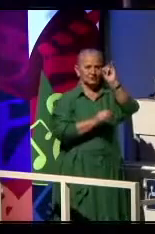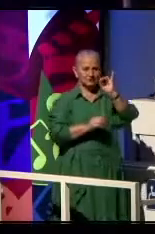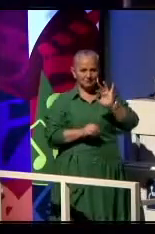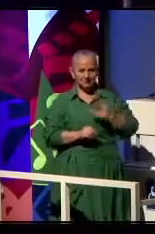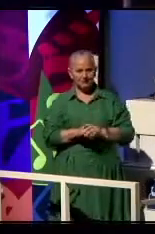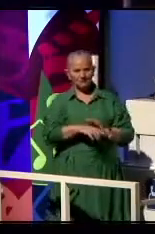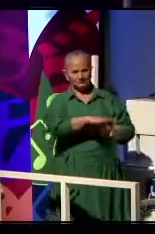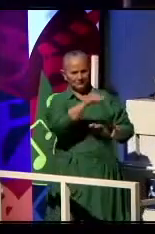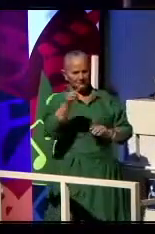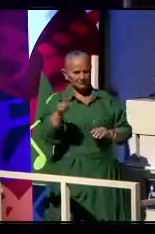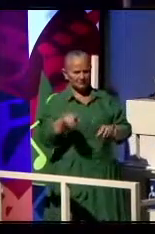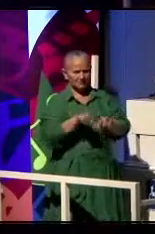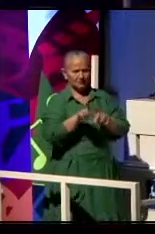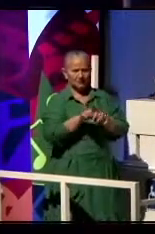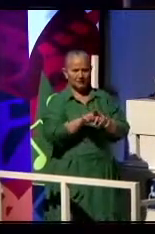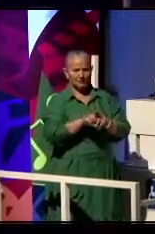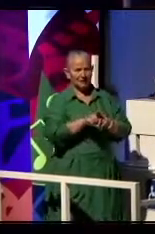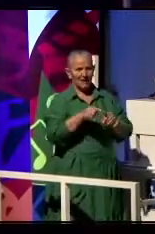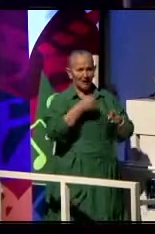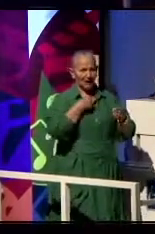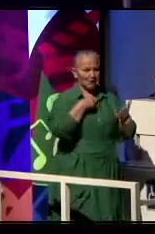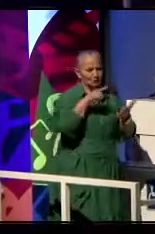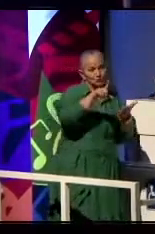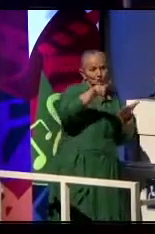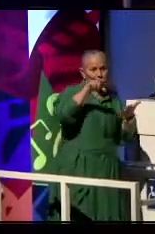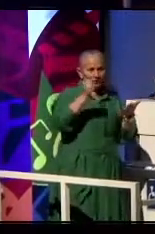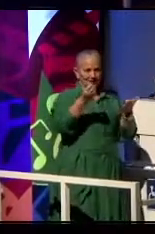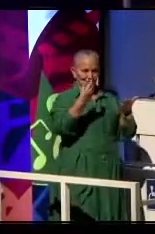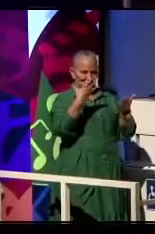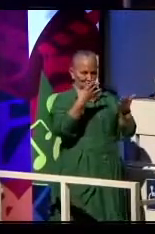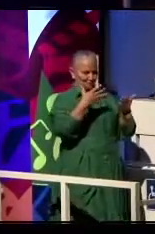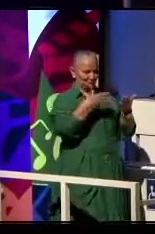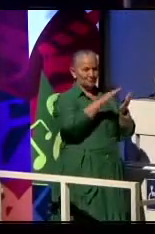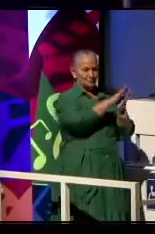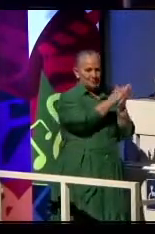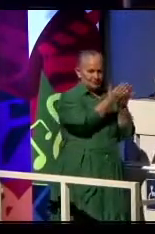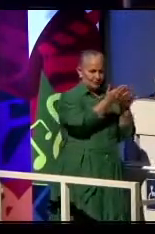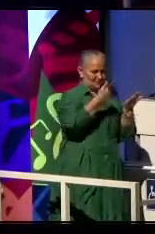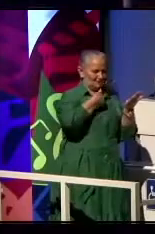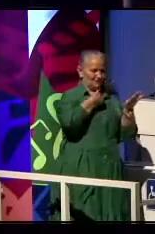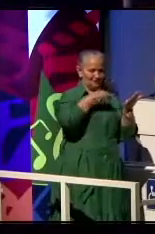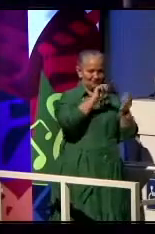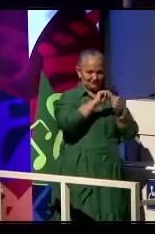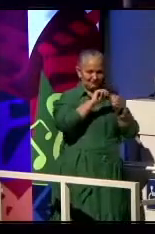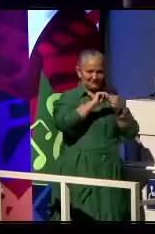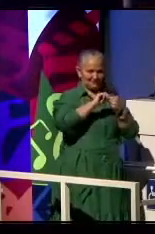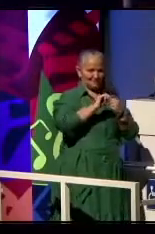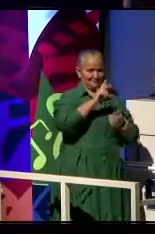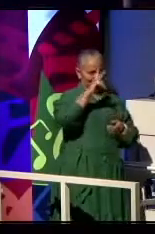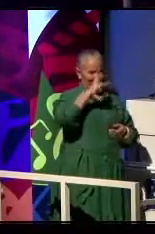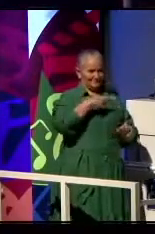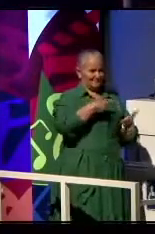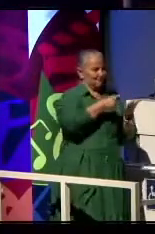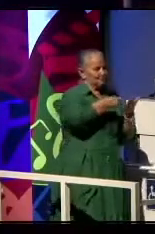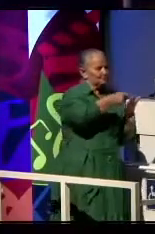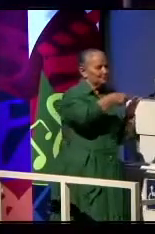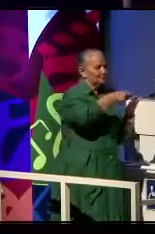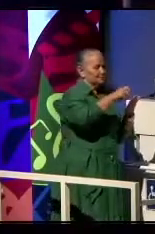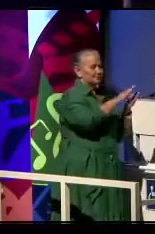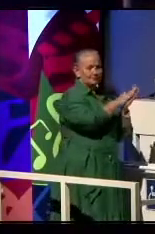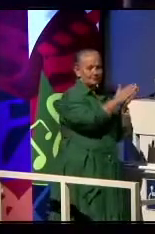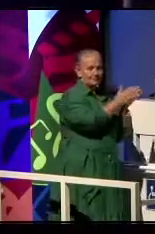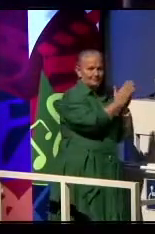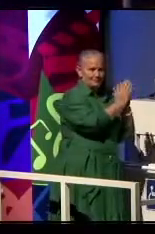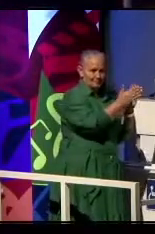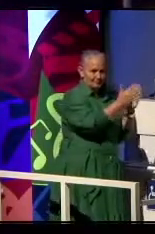que virou a capa do meu livro, né? Essa foto é do Mário Thompson, né, que marca esse encontro, né, depois da gravação do